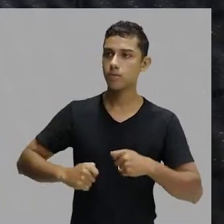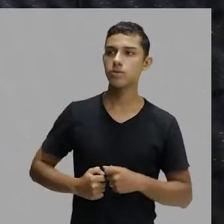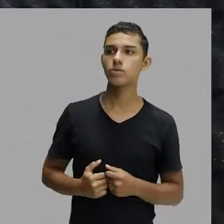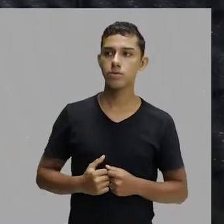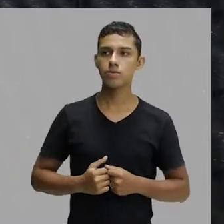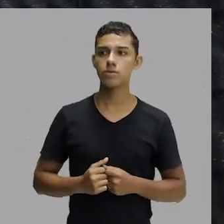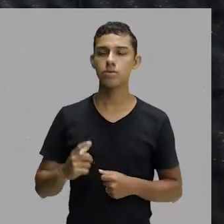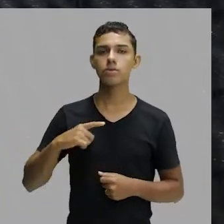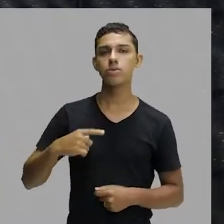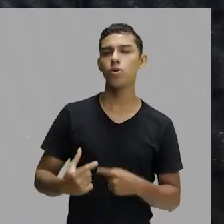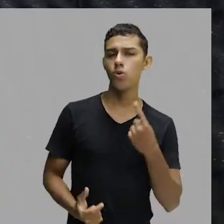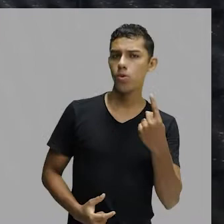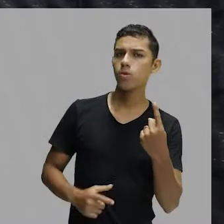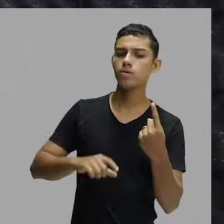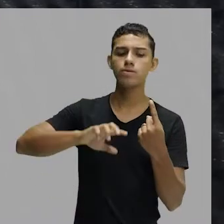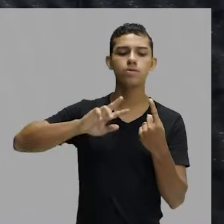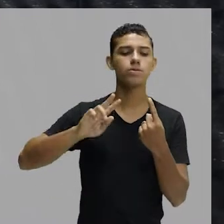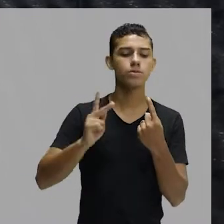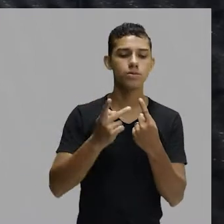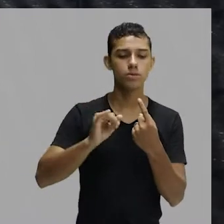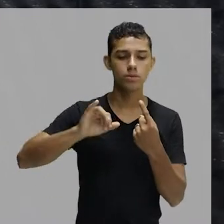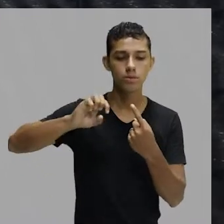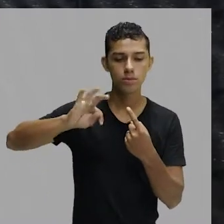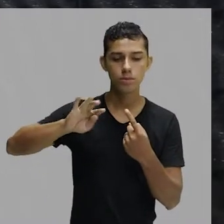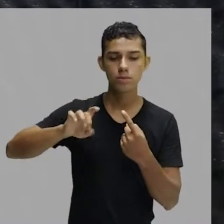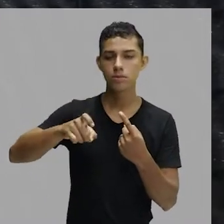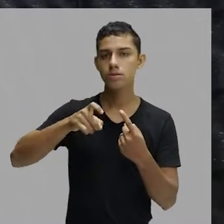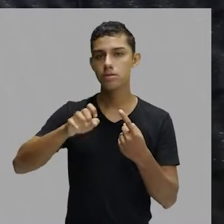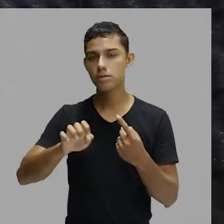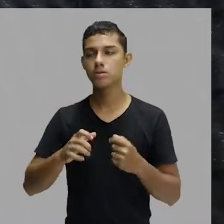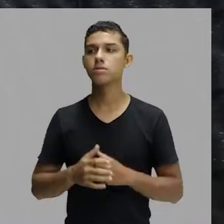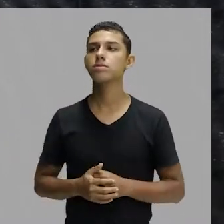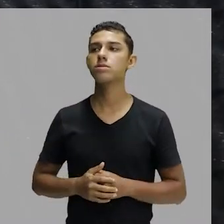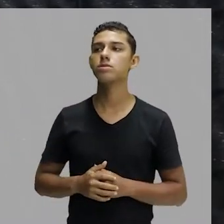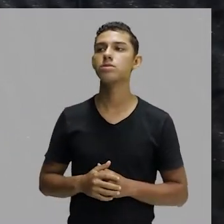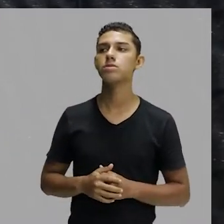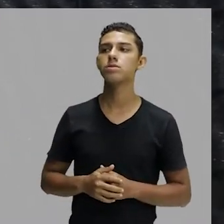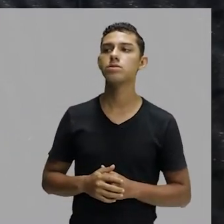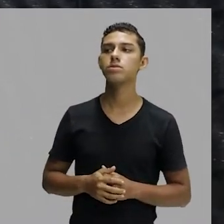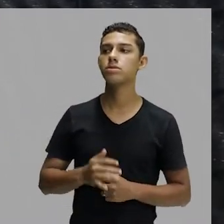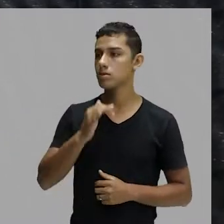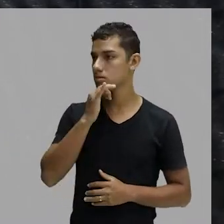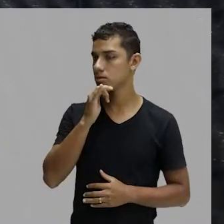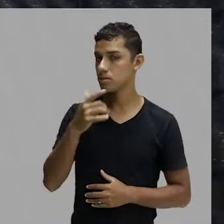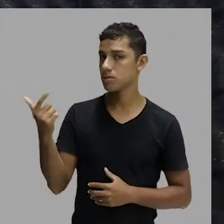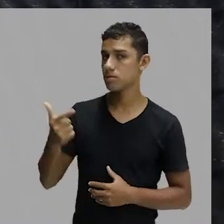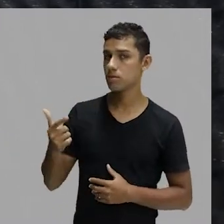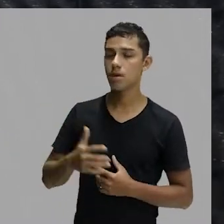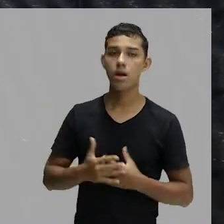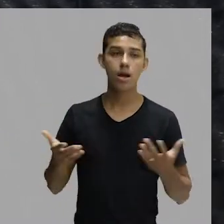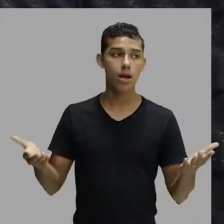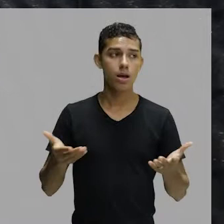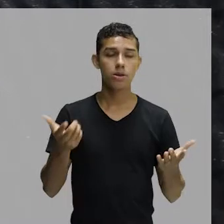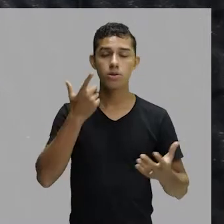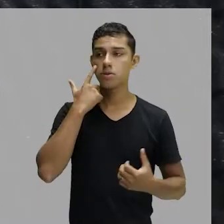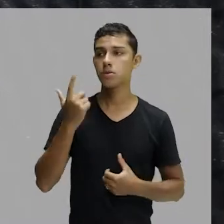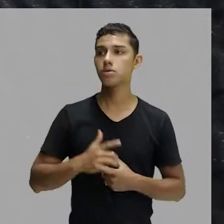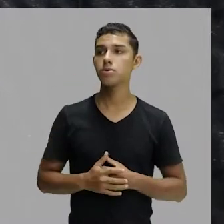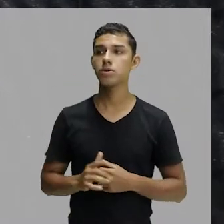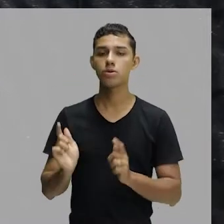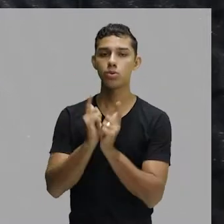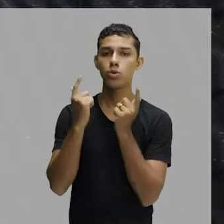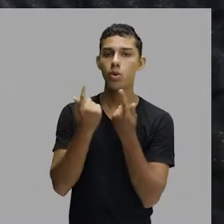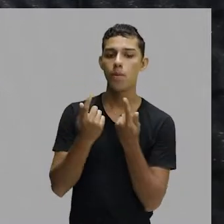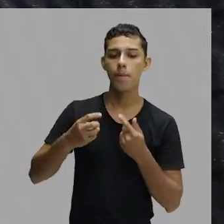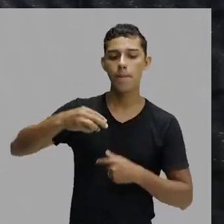1 hidroxi, 2 metil, benzeno. Outro. Agora o grupo metil